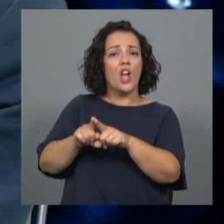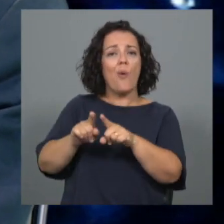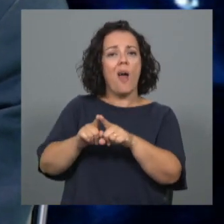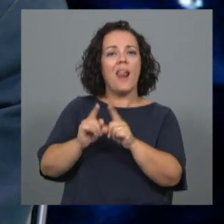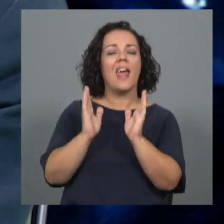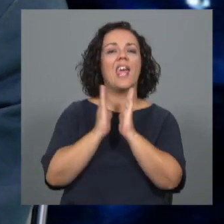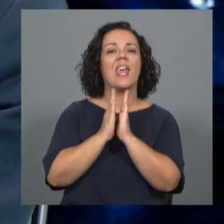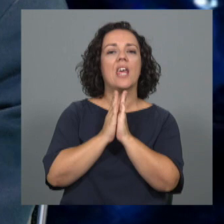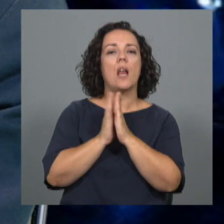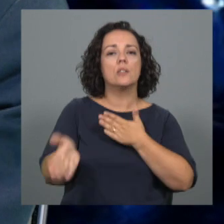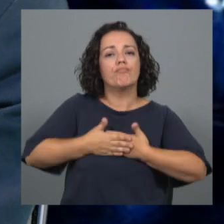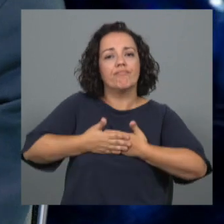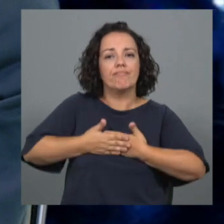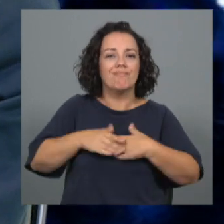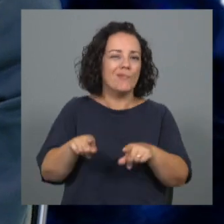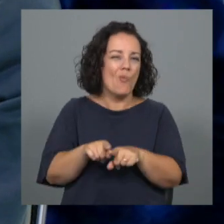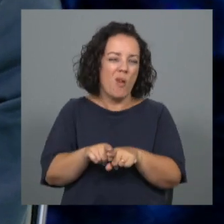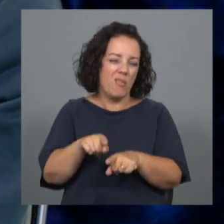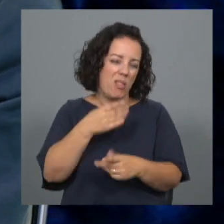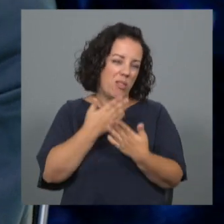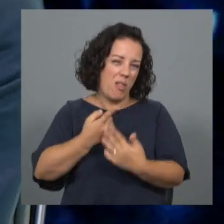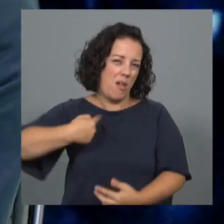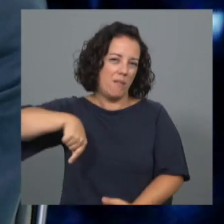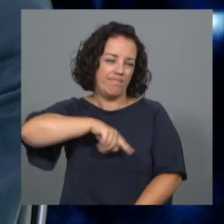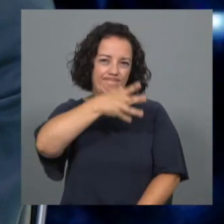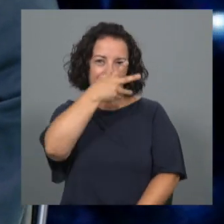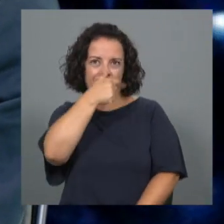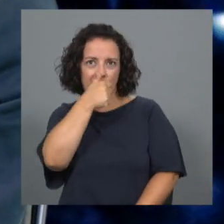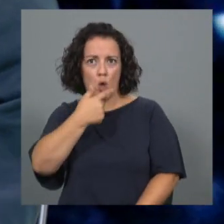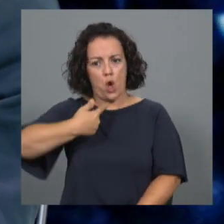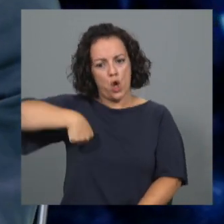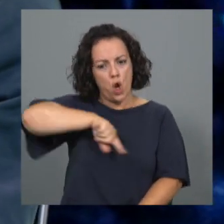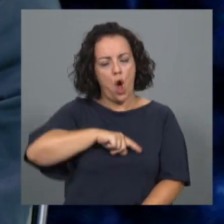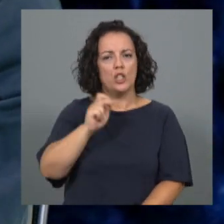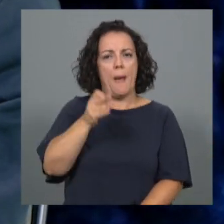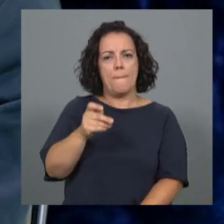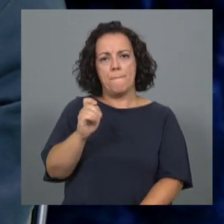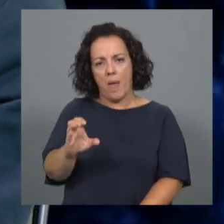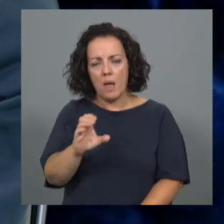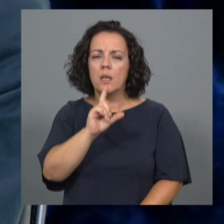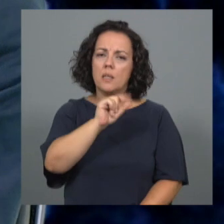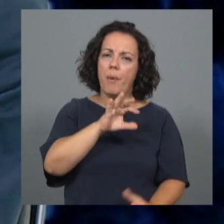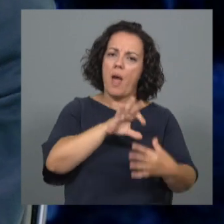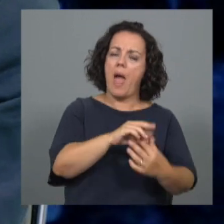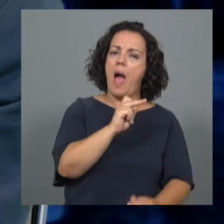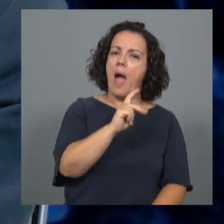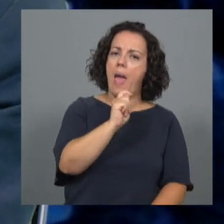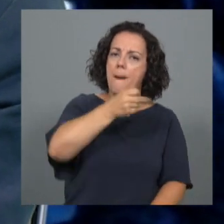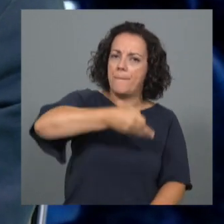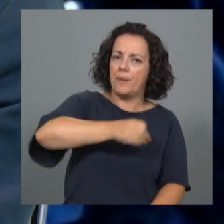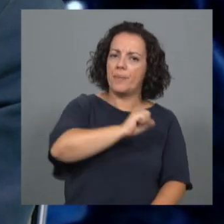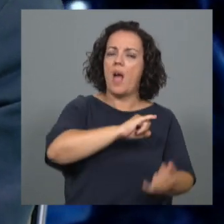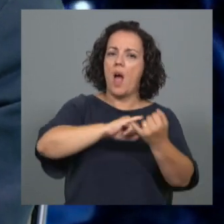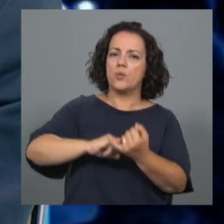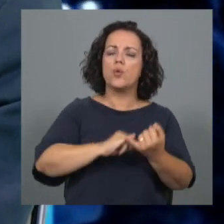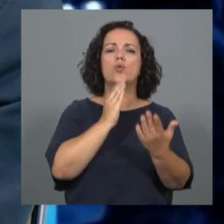fechar. E isso entristece-nos e nós, como a APEC, procuramos, juntamente também com a AEP, a Ação de